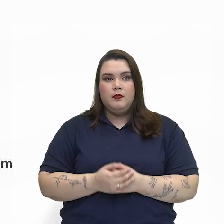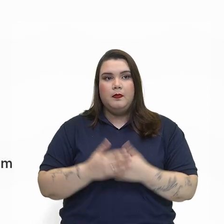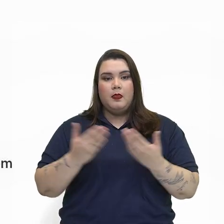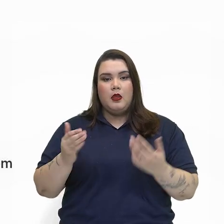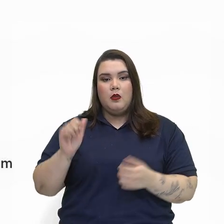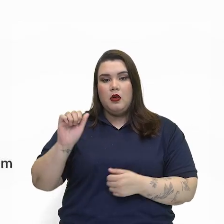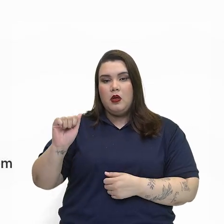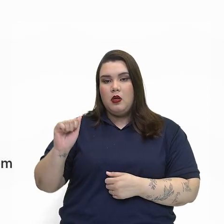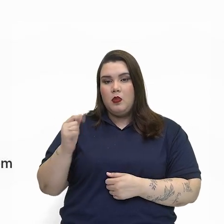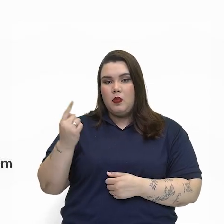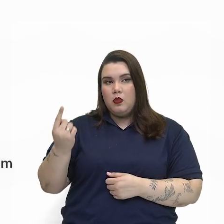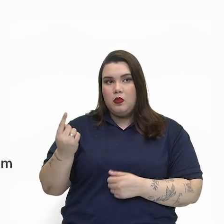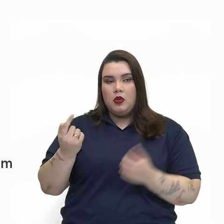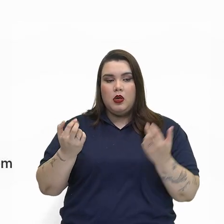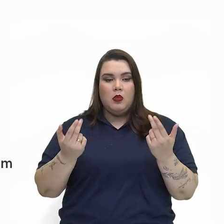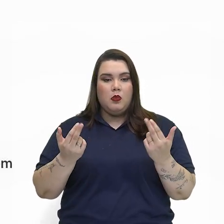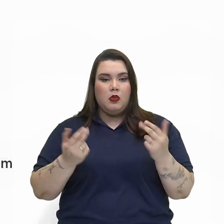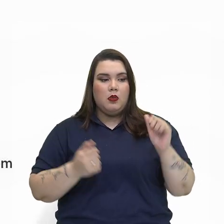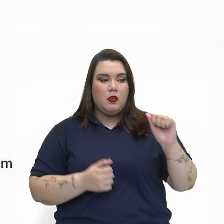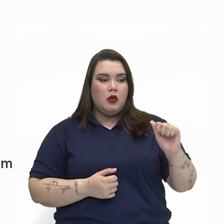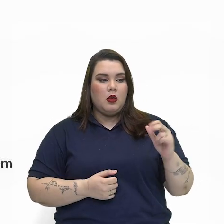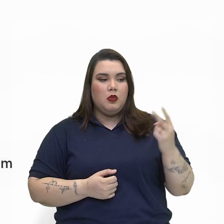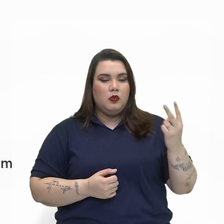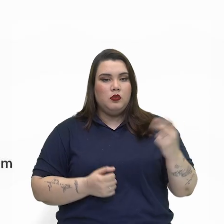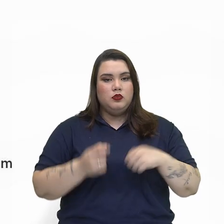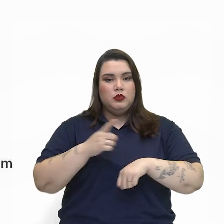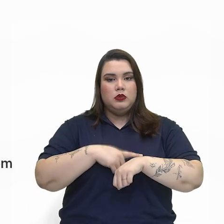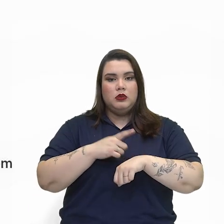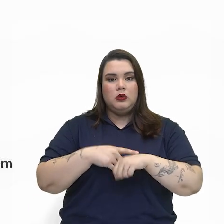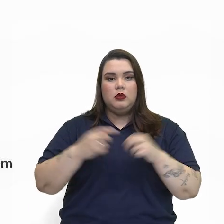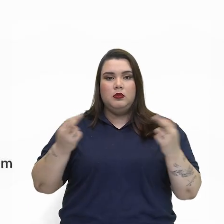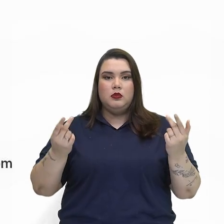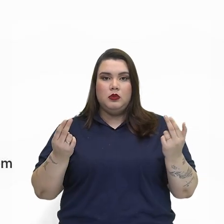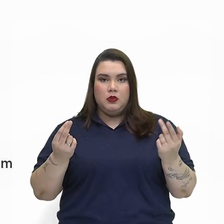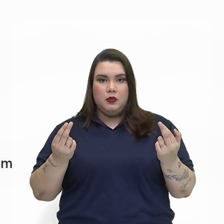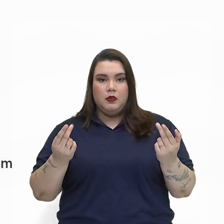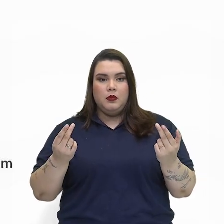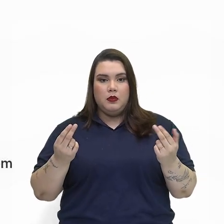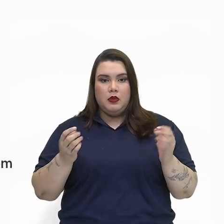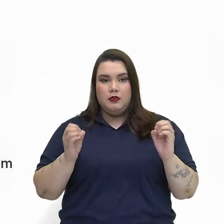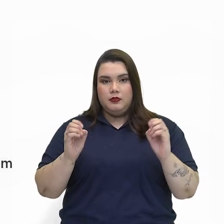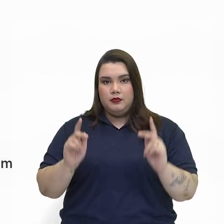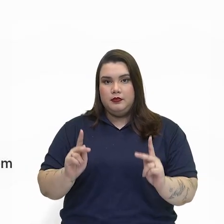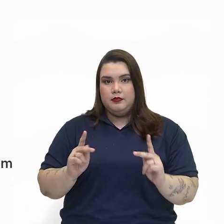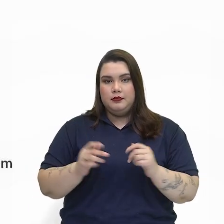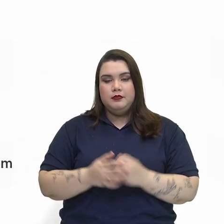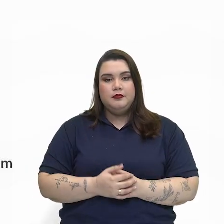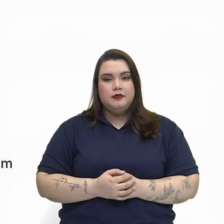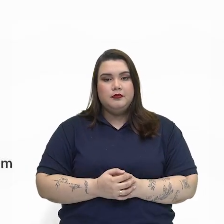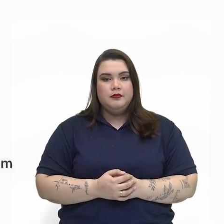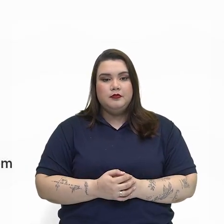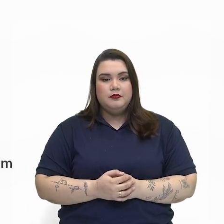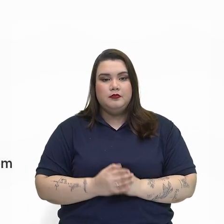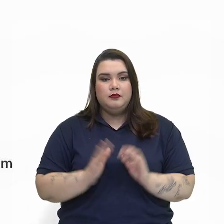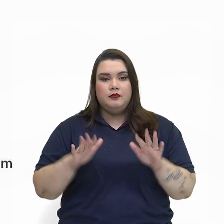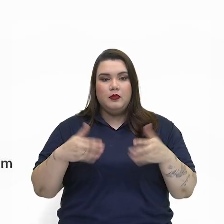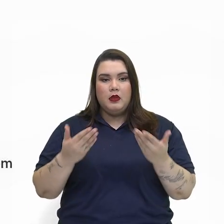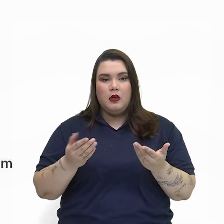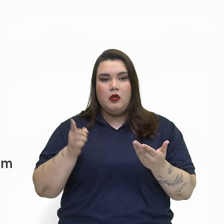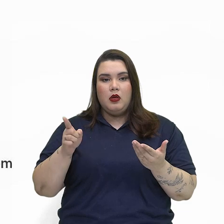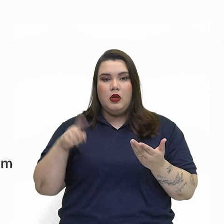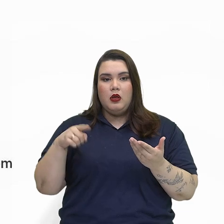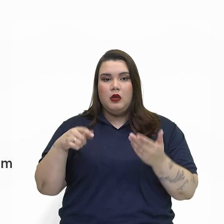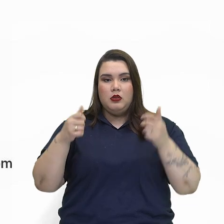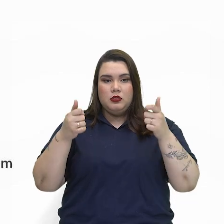1 será igual à área 2 no mesmo intervalo de tempo. Tá certo? Então, esse é o